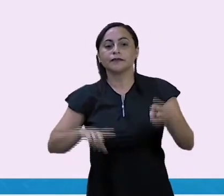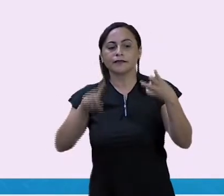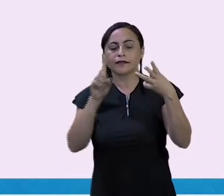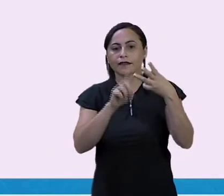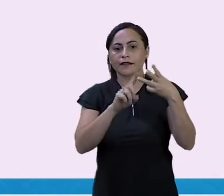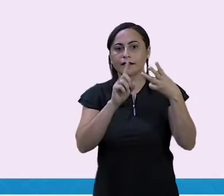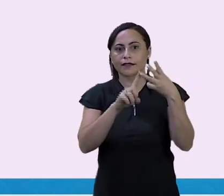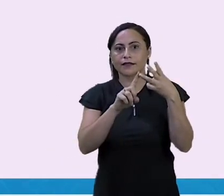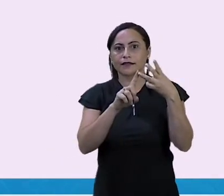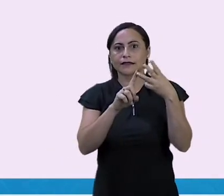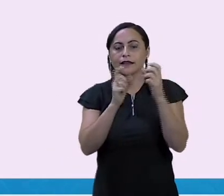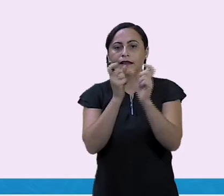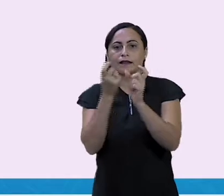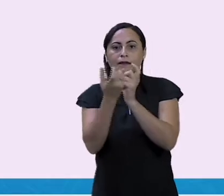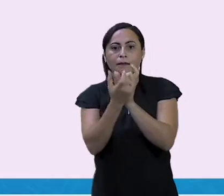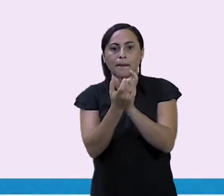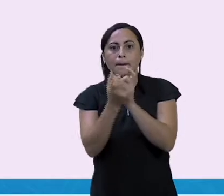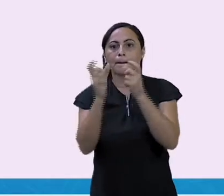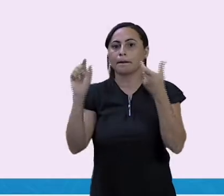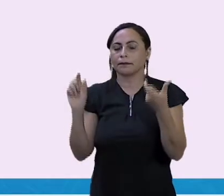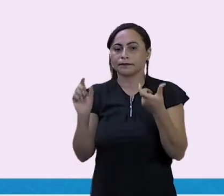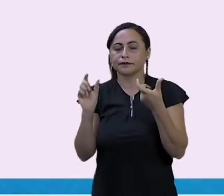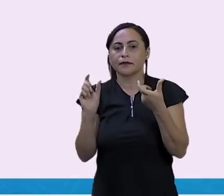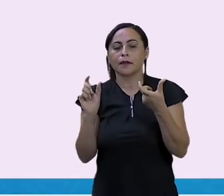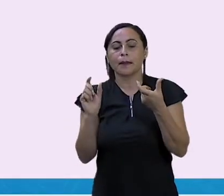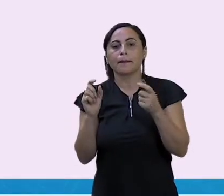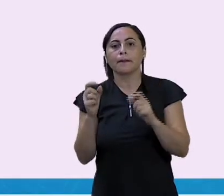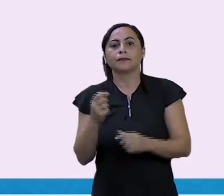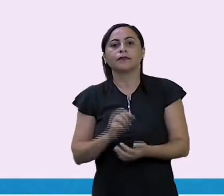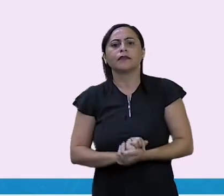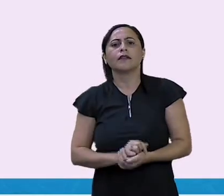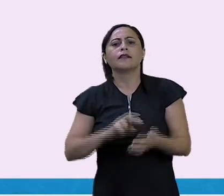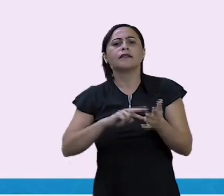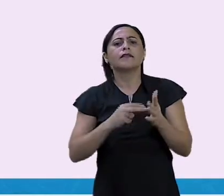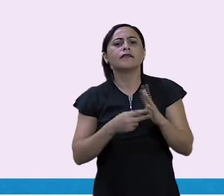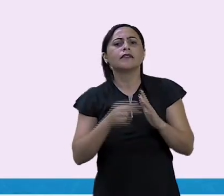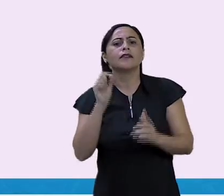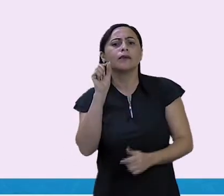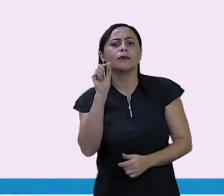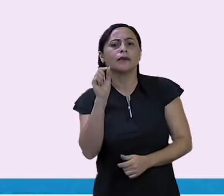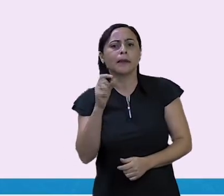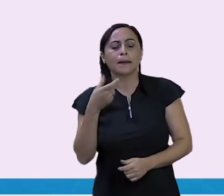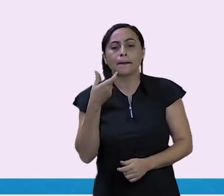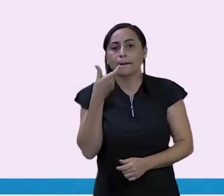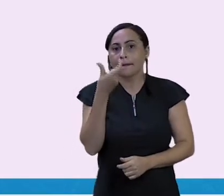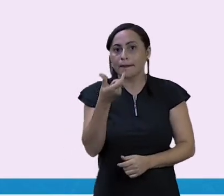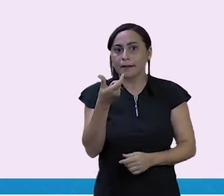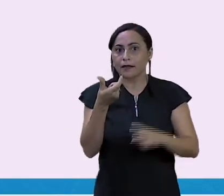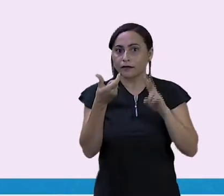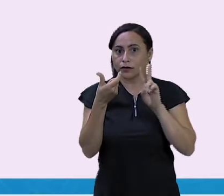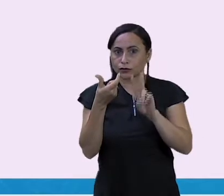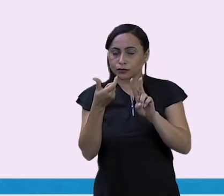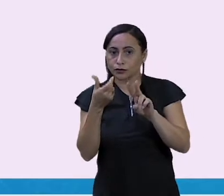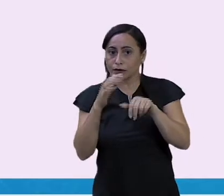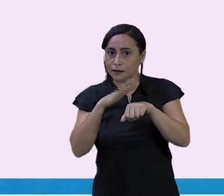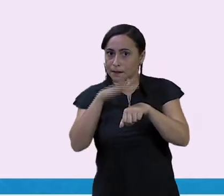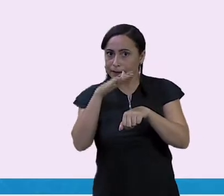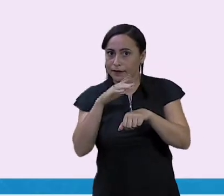Homonímia é a relação entre duas ou mais palavras que possuem a